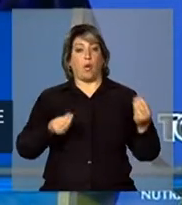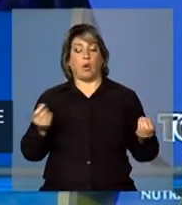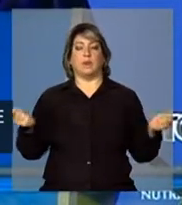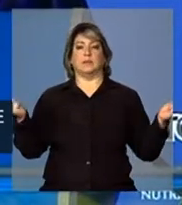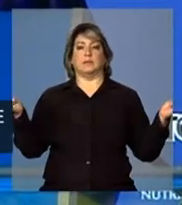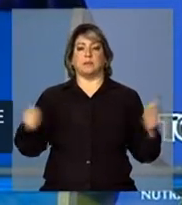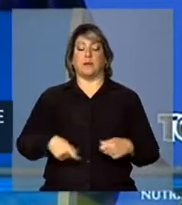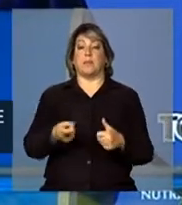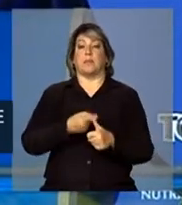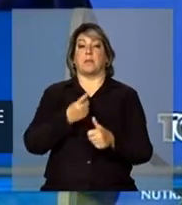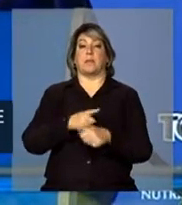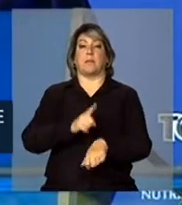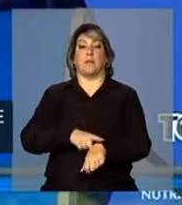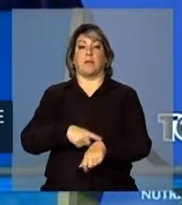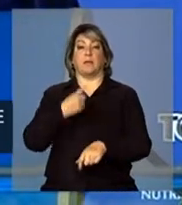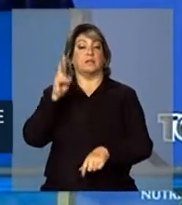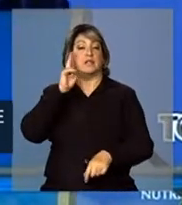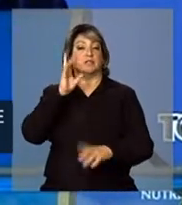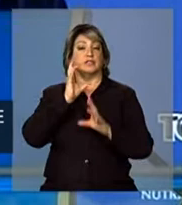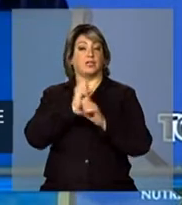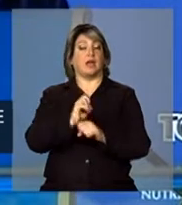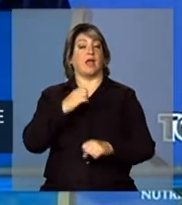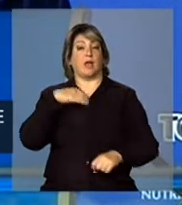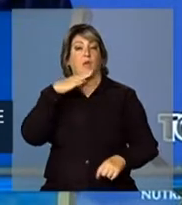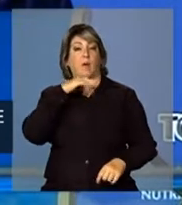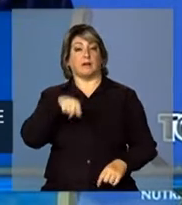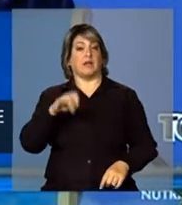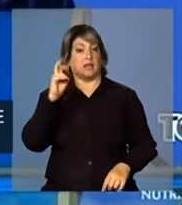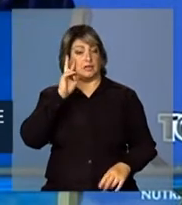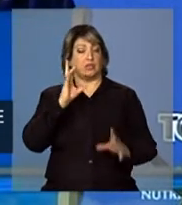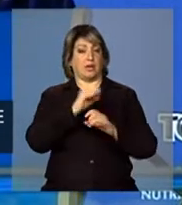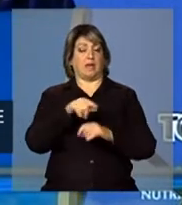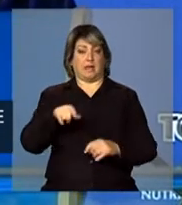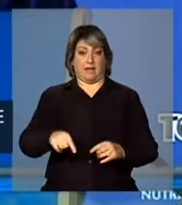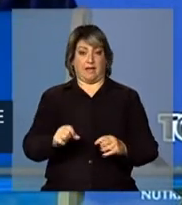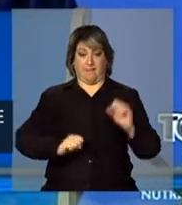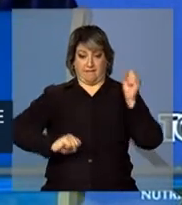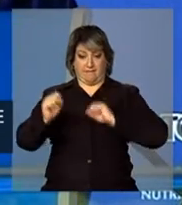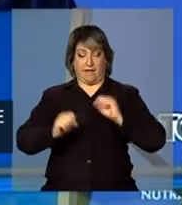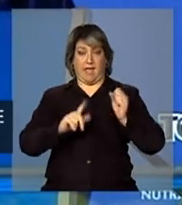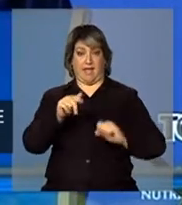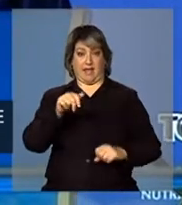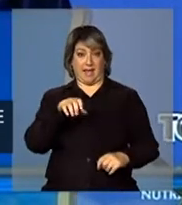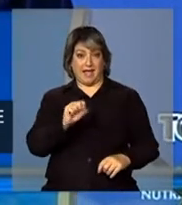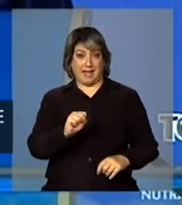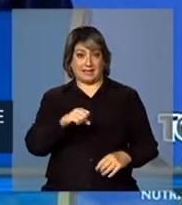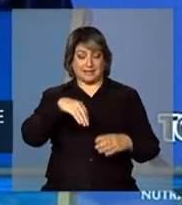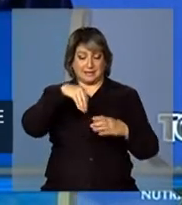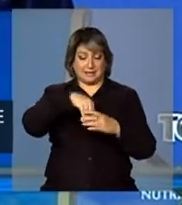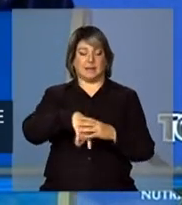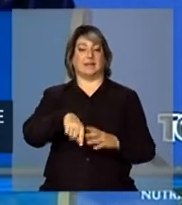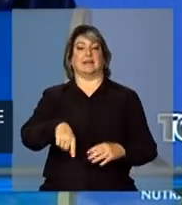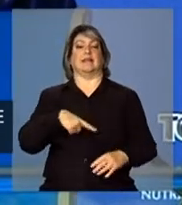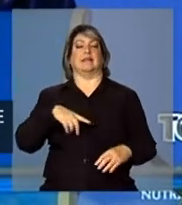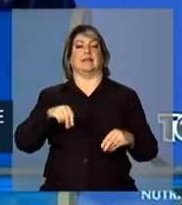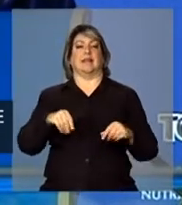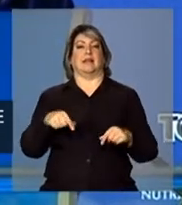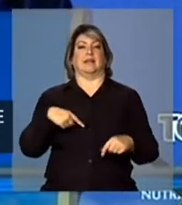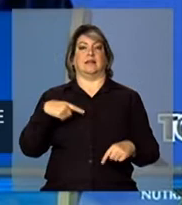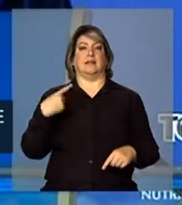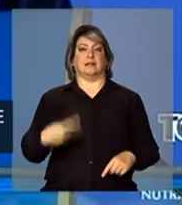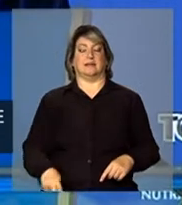momento de uma história, que eu acho que é a história da produção de gás em terra no Brasil de forma